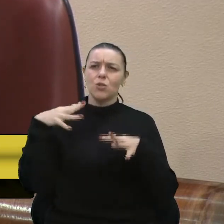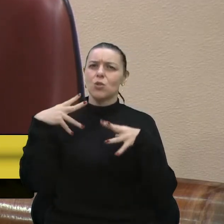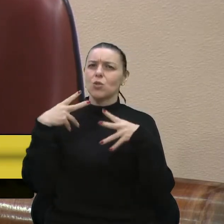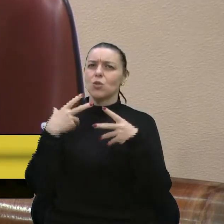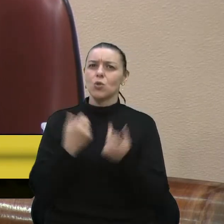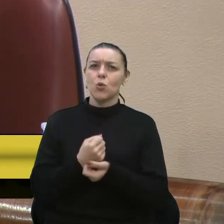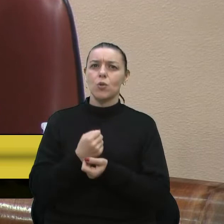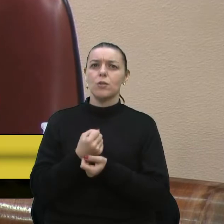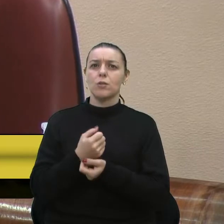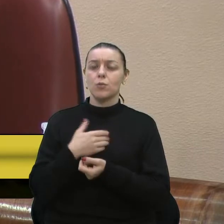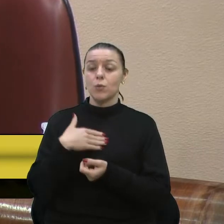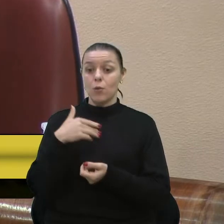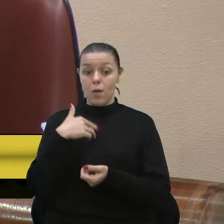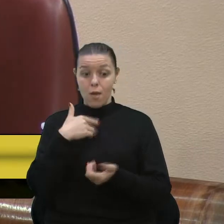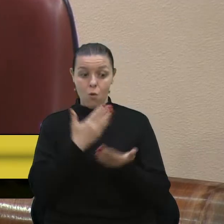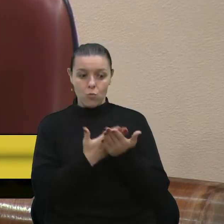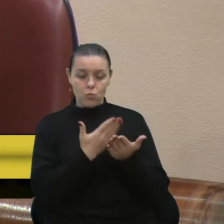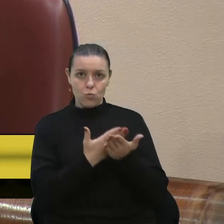estudante de jornalismo,